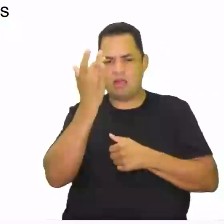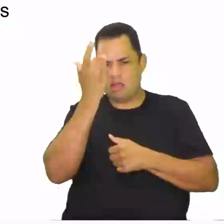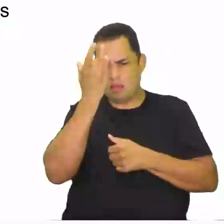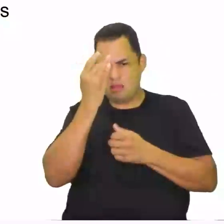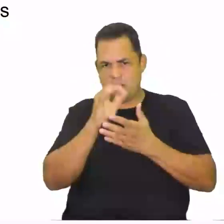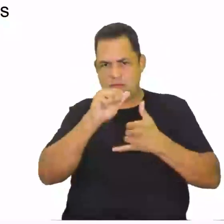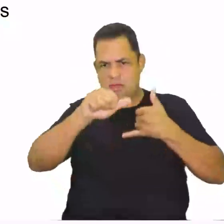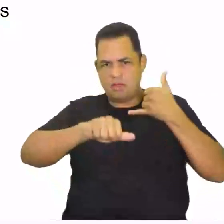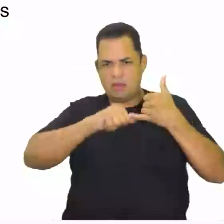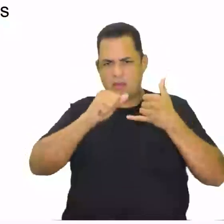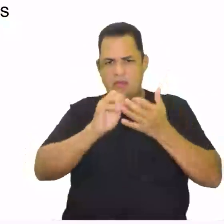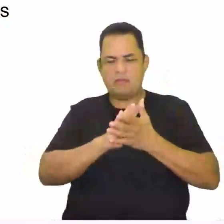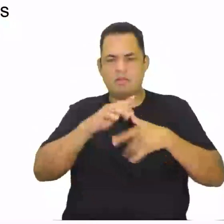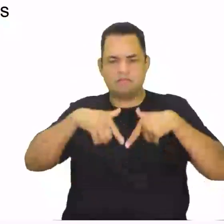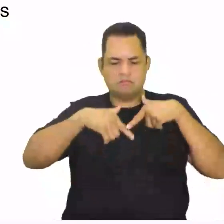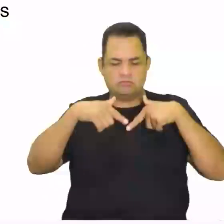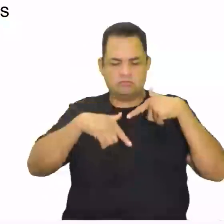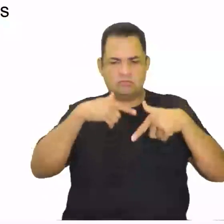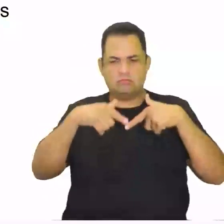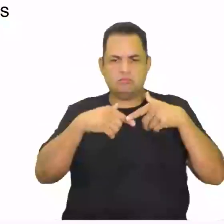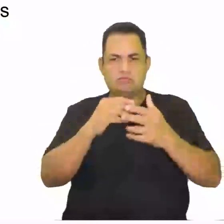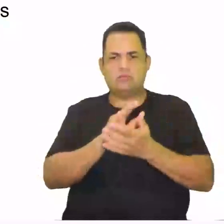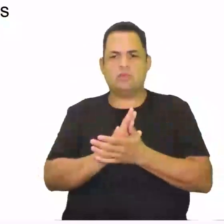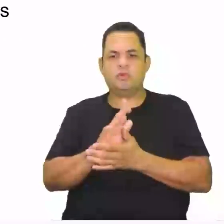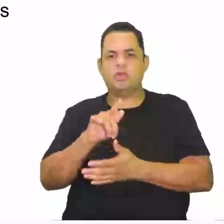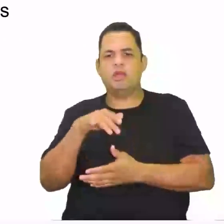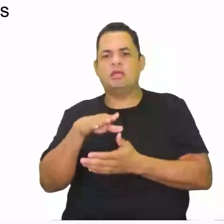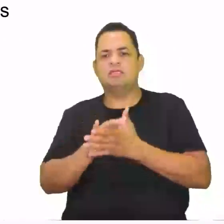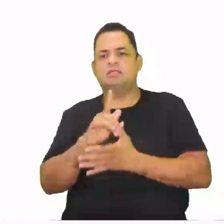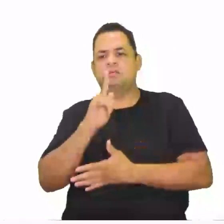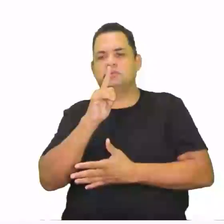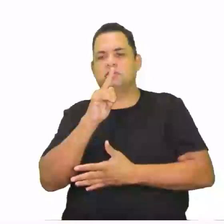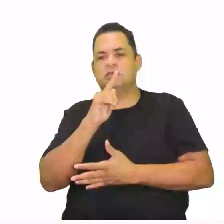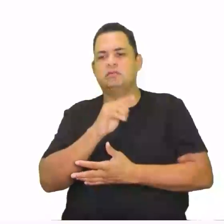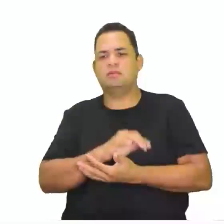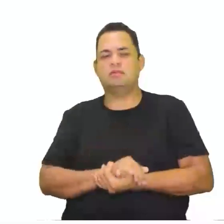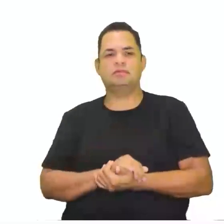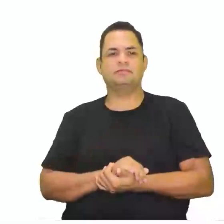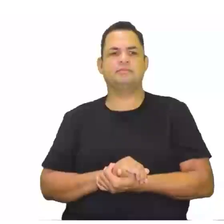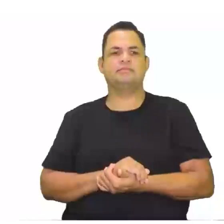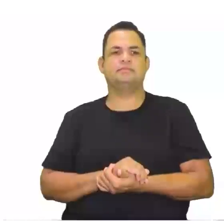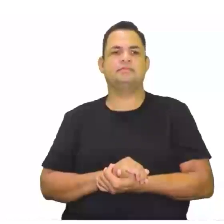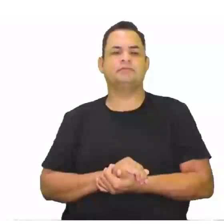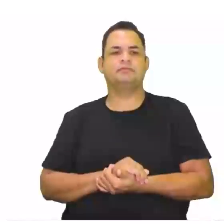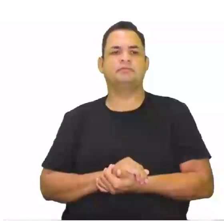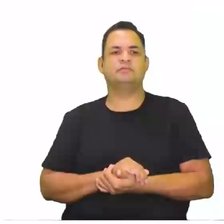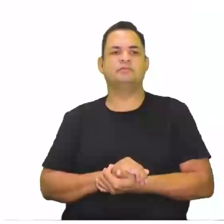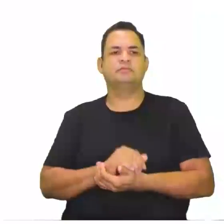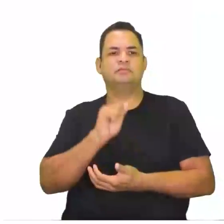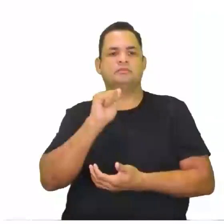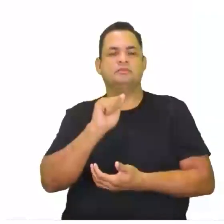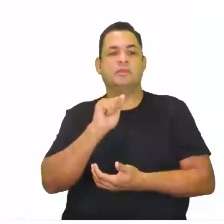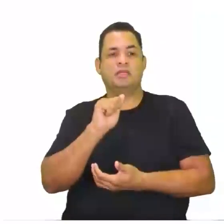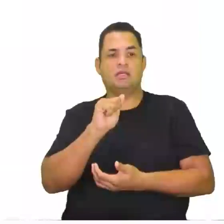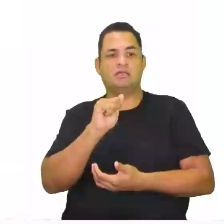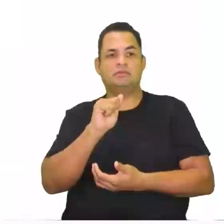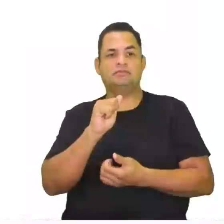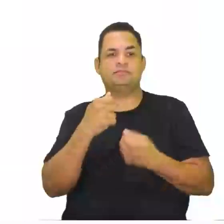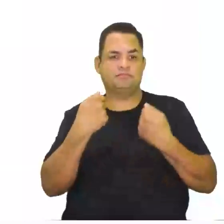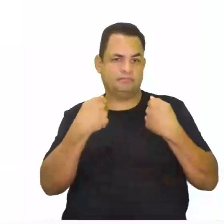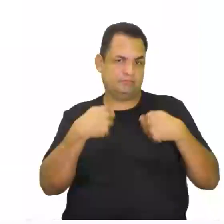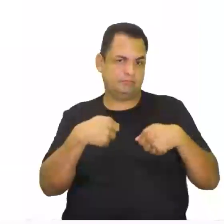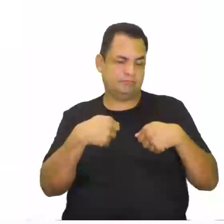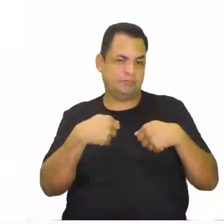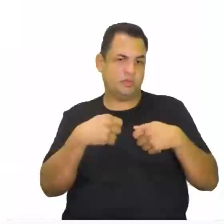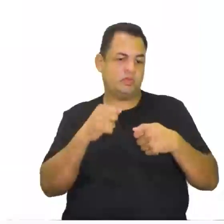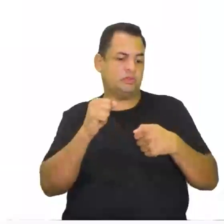para produzir o gás de água. Vamos lá ver como é que fica as respostas? Olha, na letra A, lembrando que vocês podem